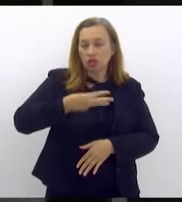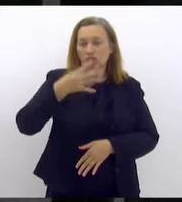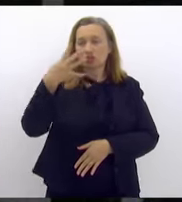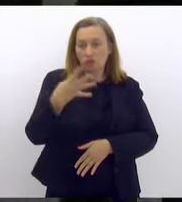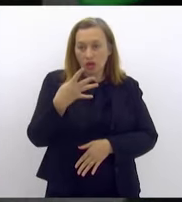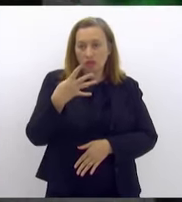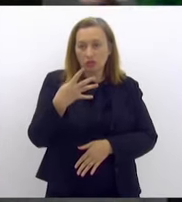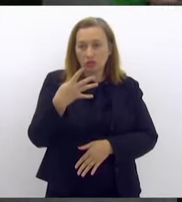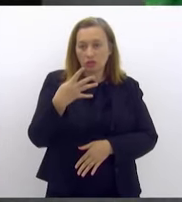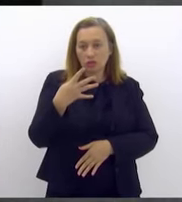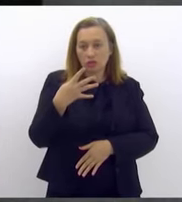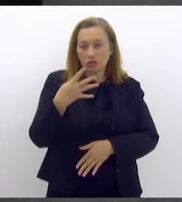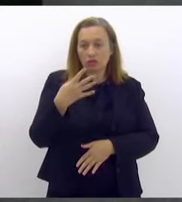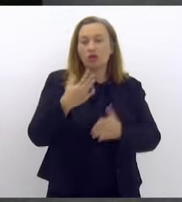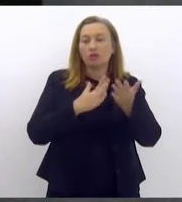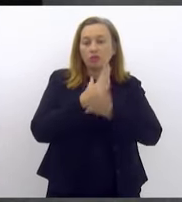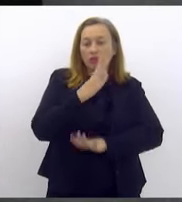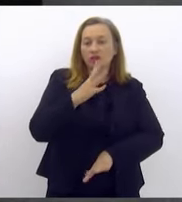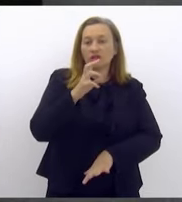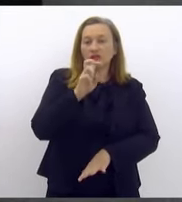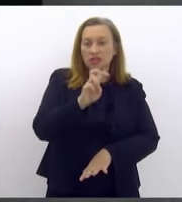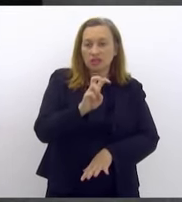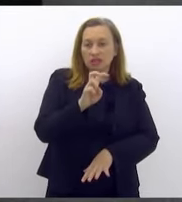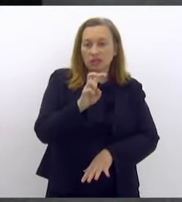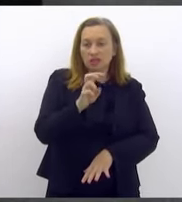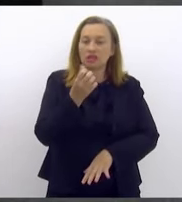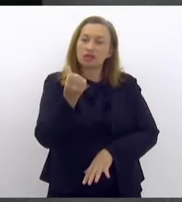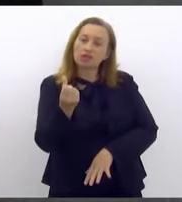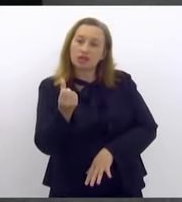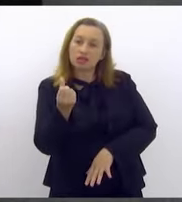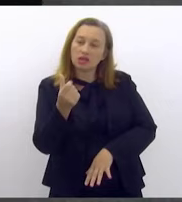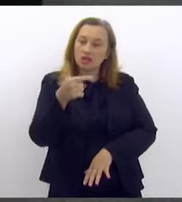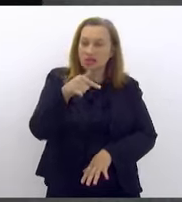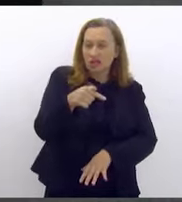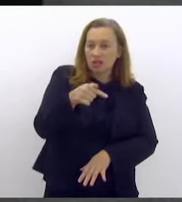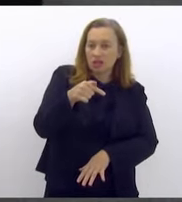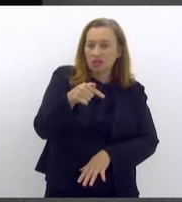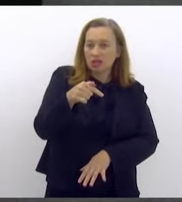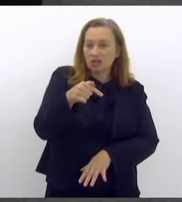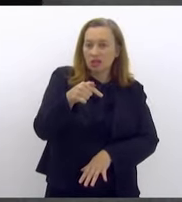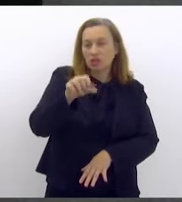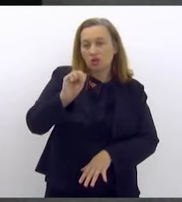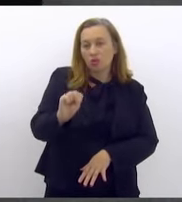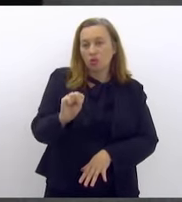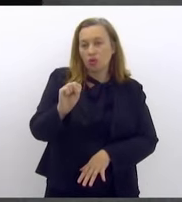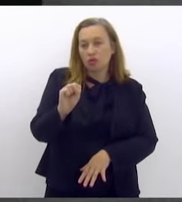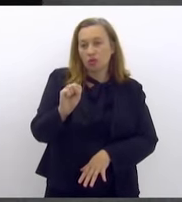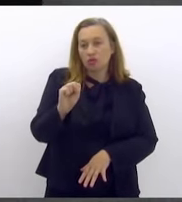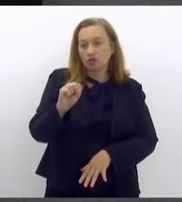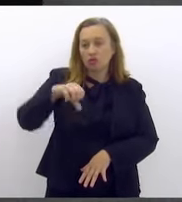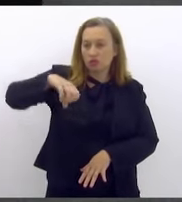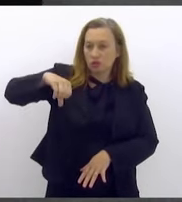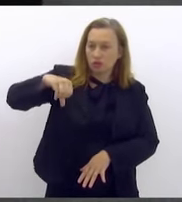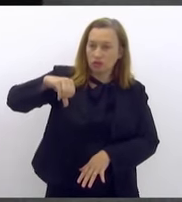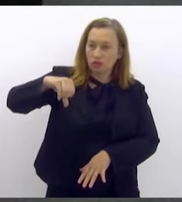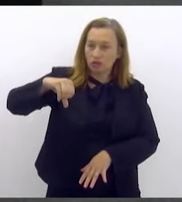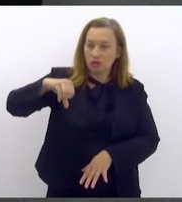e 4, favorável à emenda 5, emenda 6, emenda 7, emenda 8, emenda